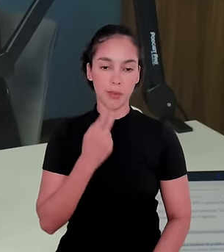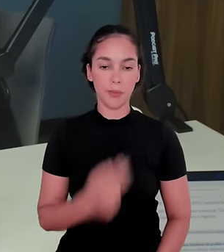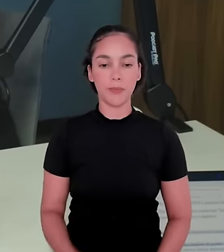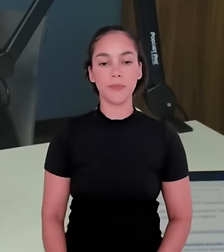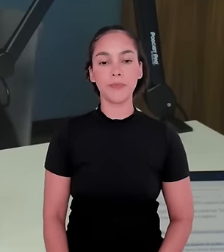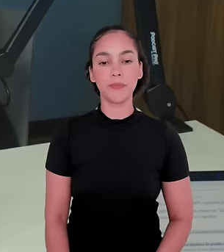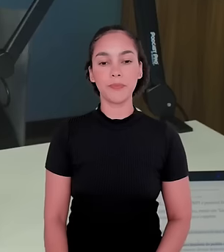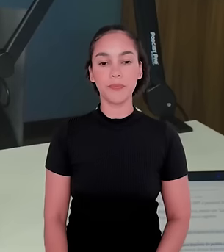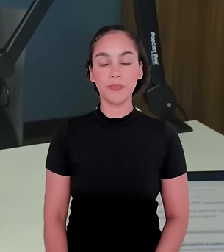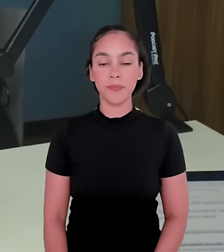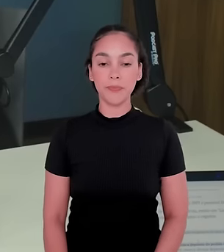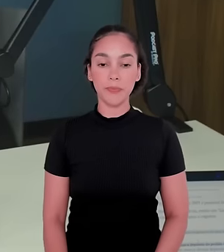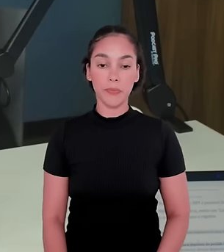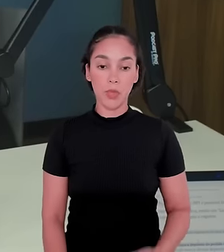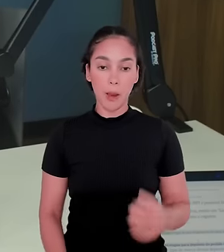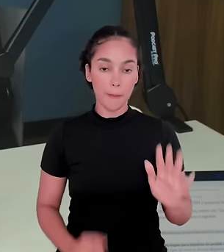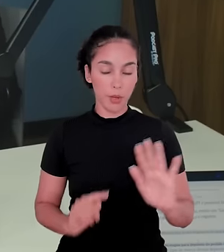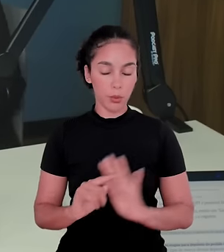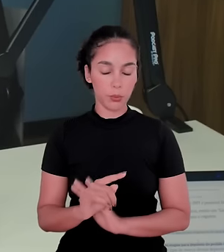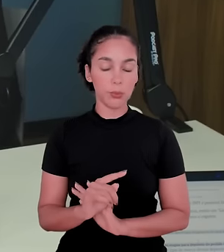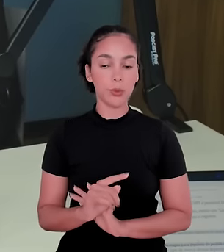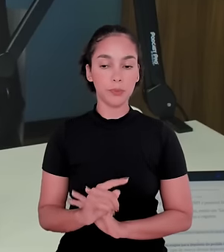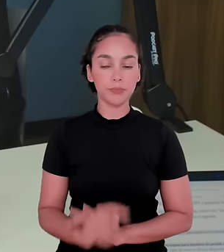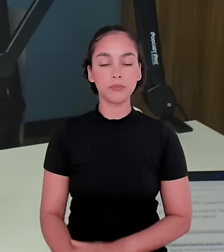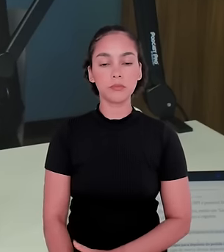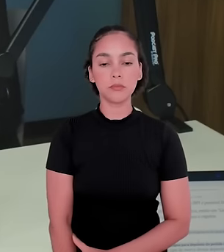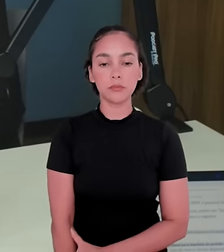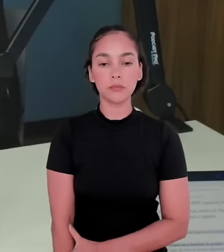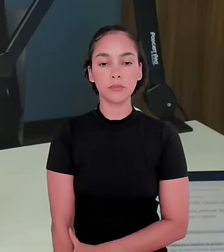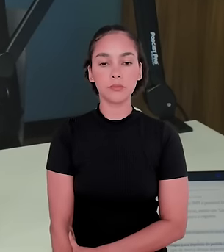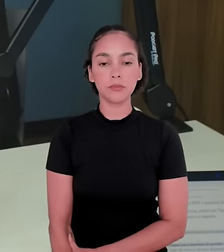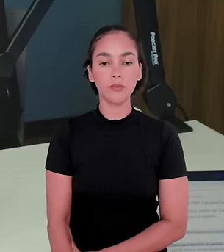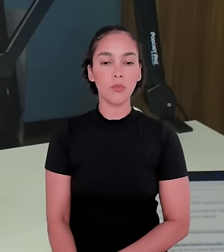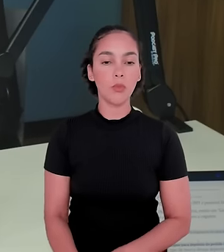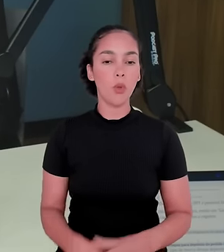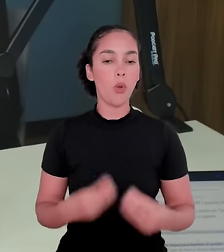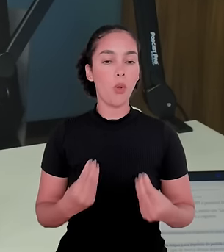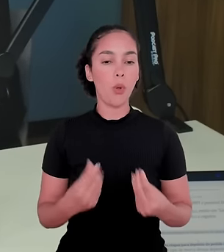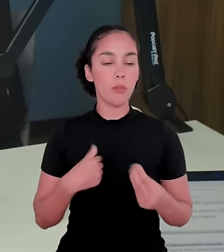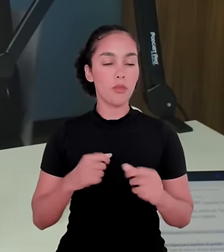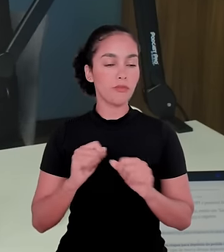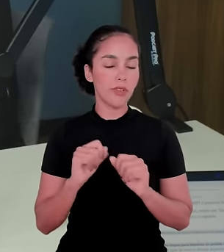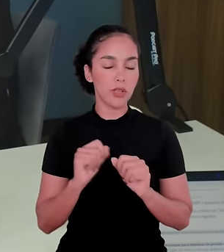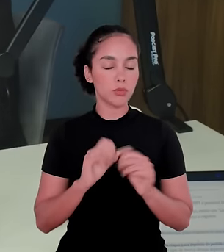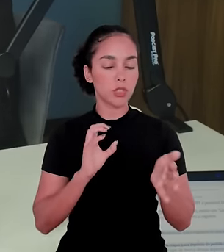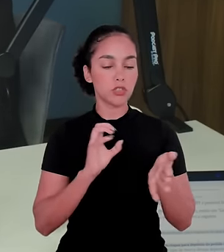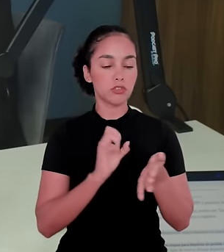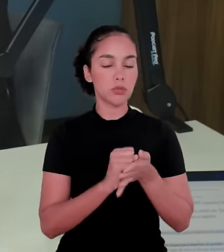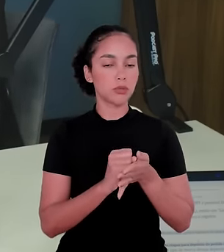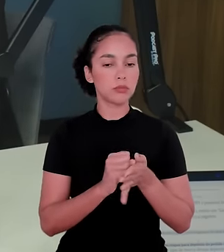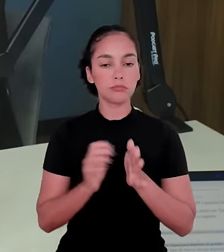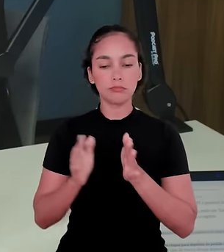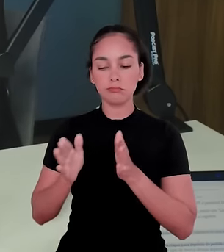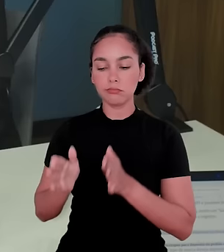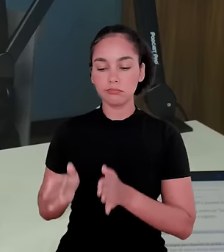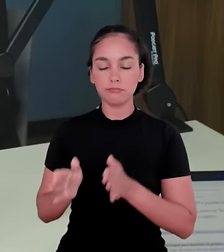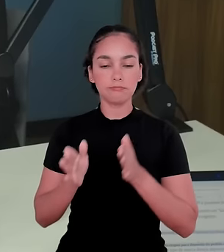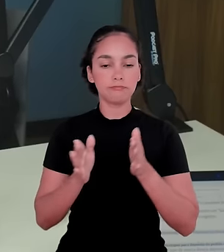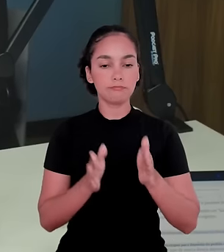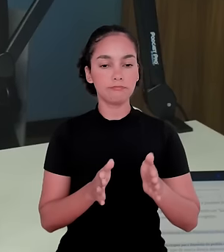queria saber uma outra pergunta eh como é que então eu faço isso Qual é o passo a passo para fazer isso né para fazer o registro da da marca